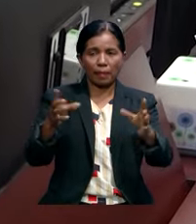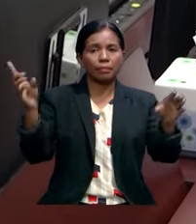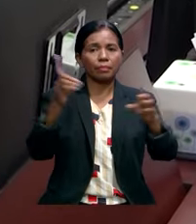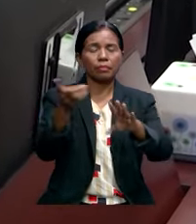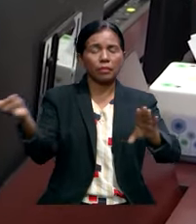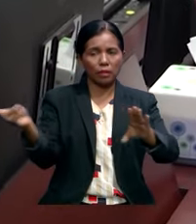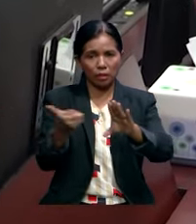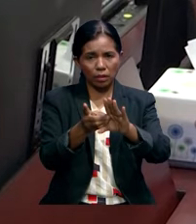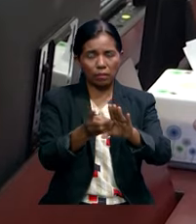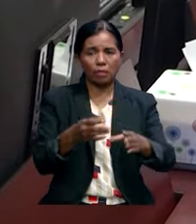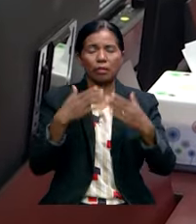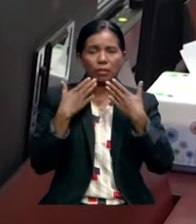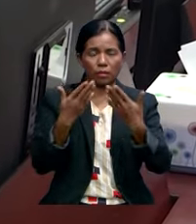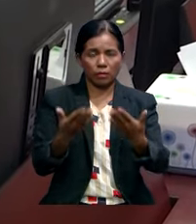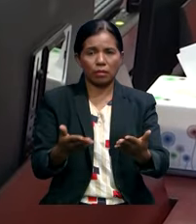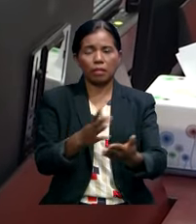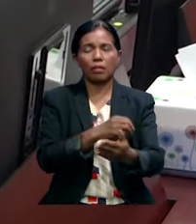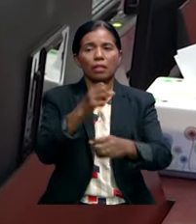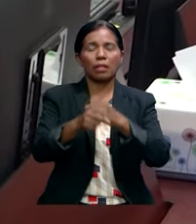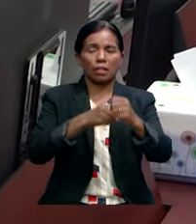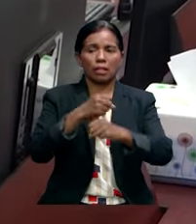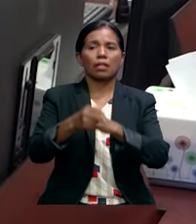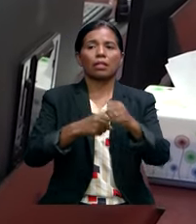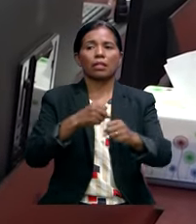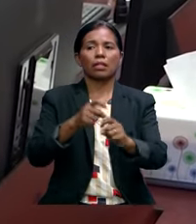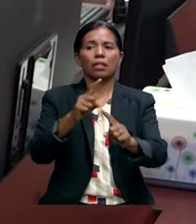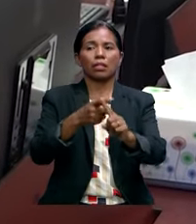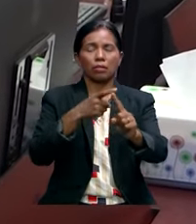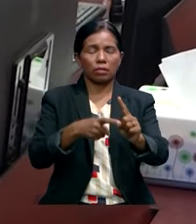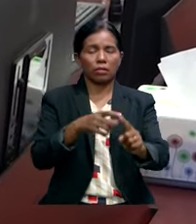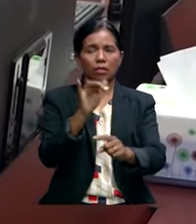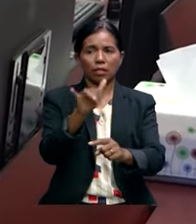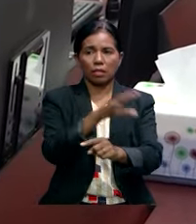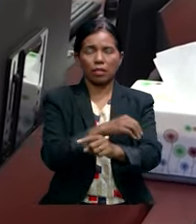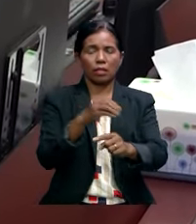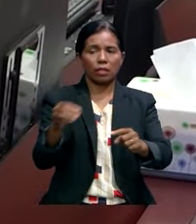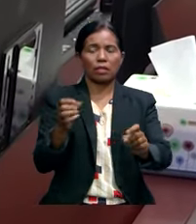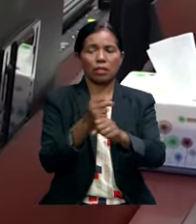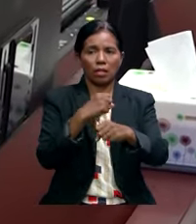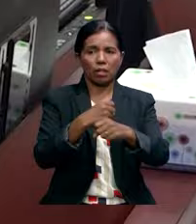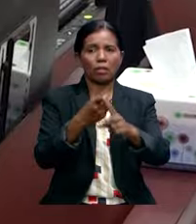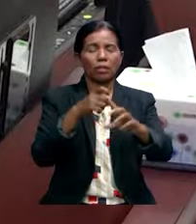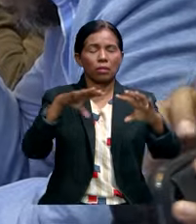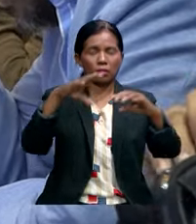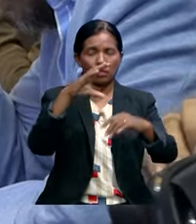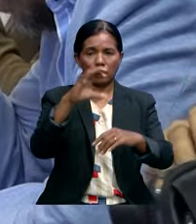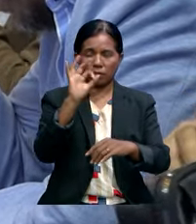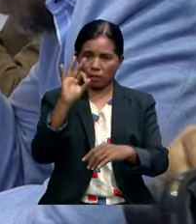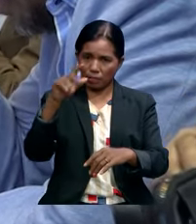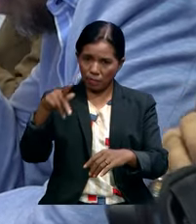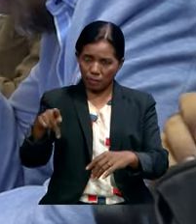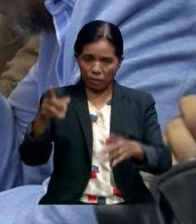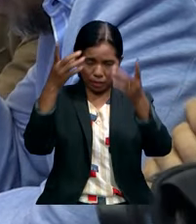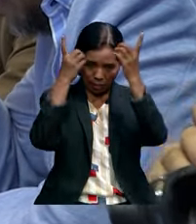ho antiguidade se acontece tinantinan, se halau li husi concurso interno nebe regula husi comissão função pública nebe